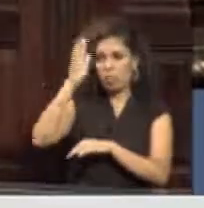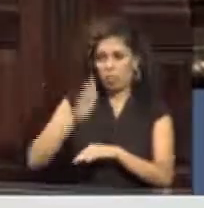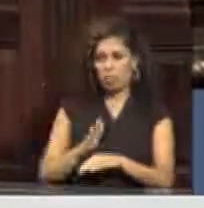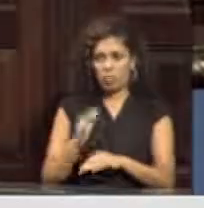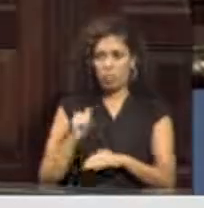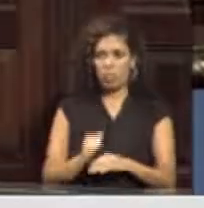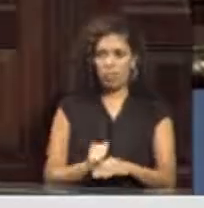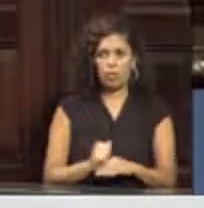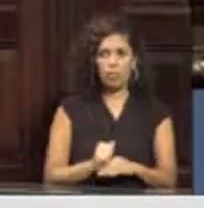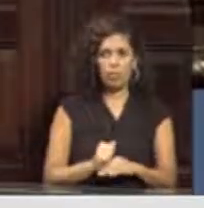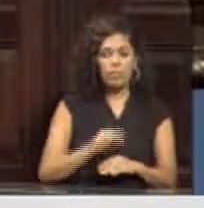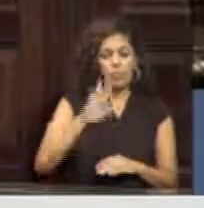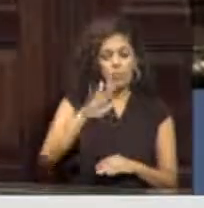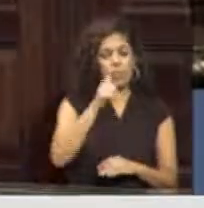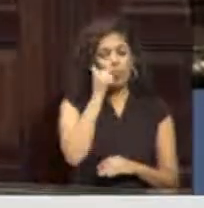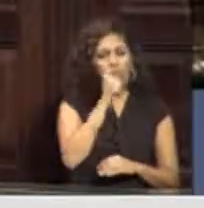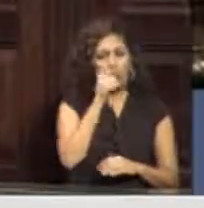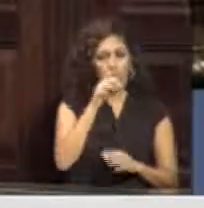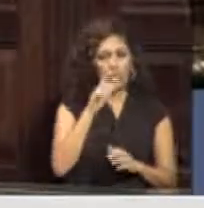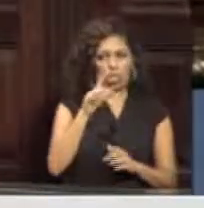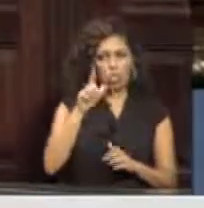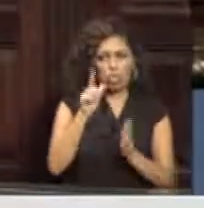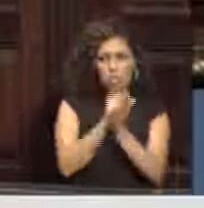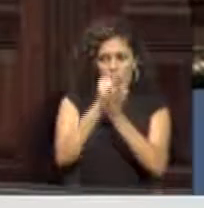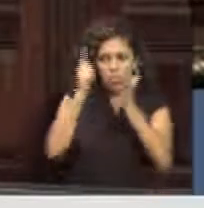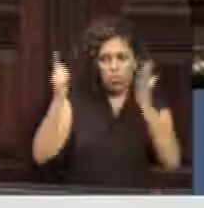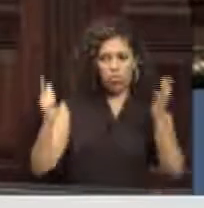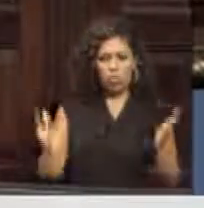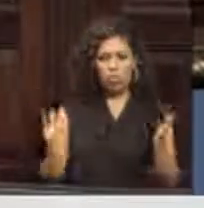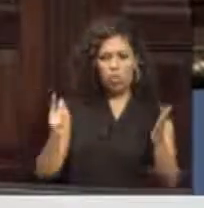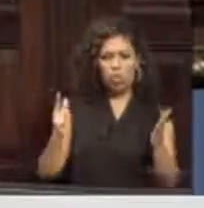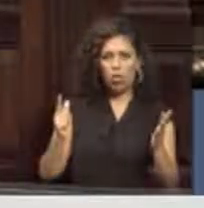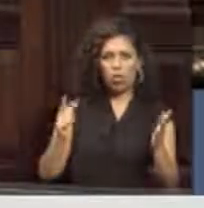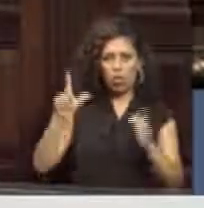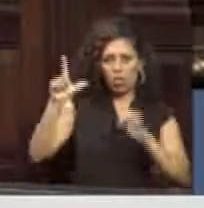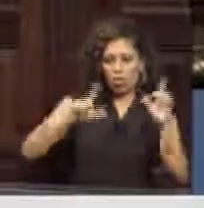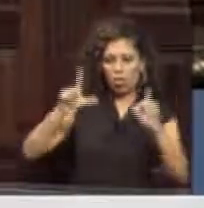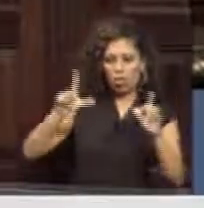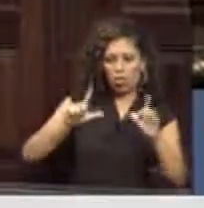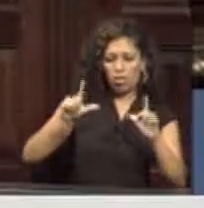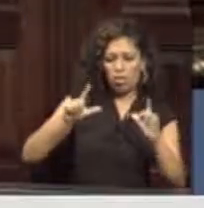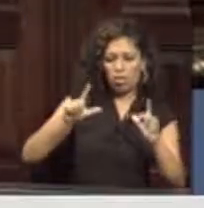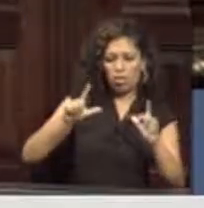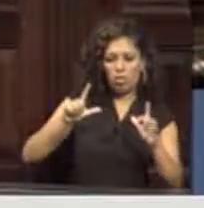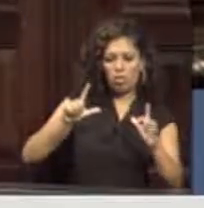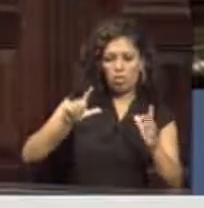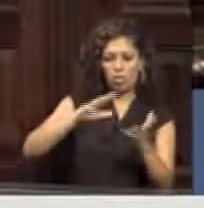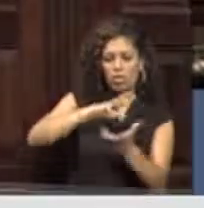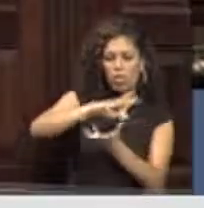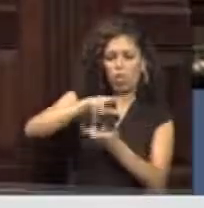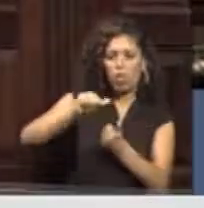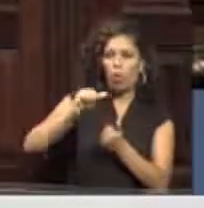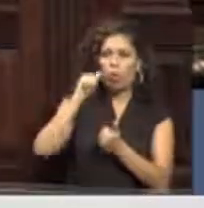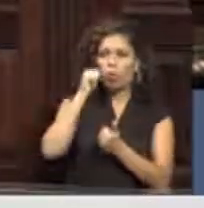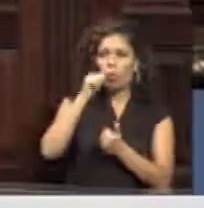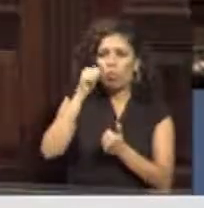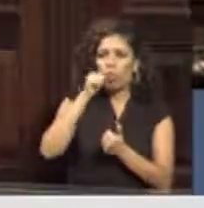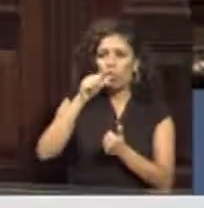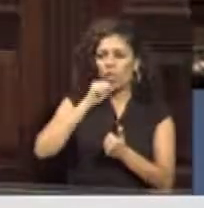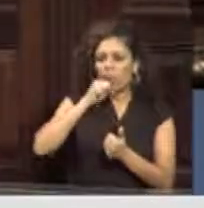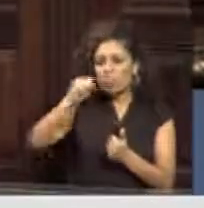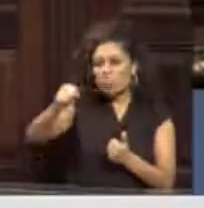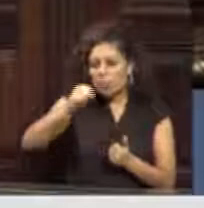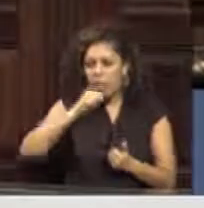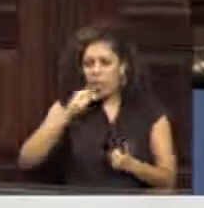E a senhora Miriam Leitão começa falando que nós temos a quinta energia mais cara do mundo,